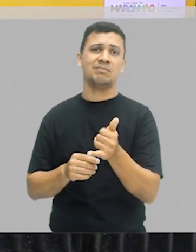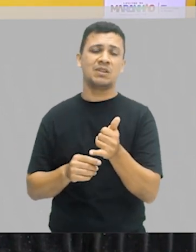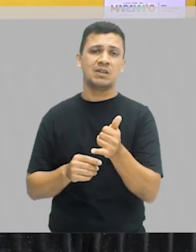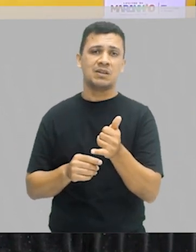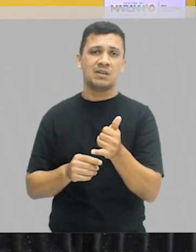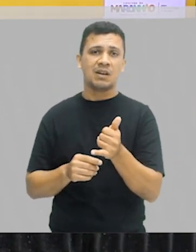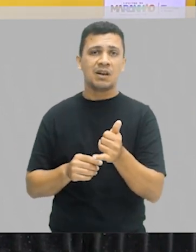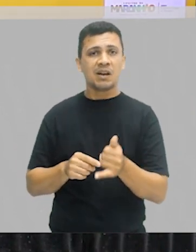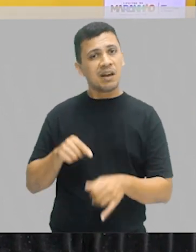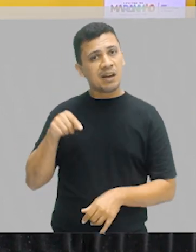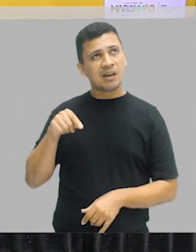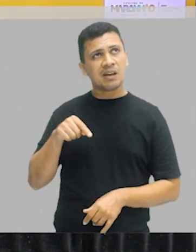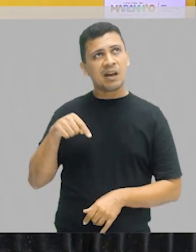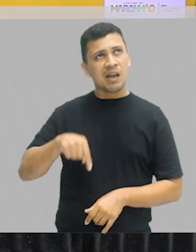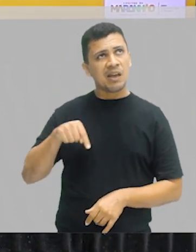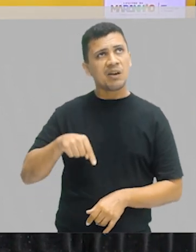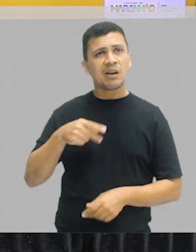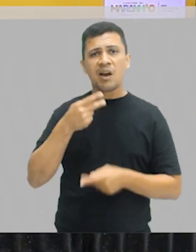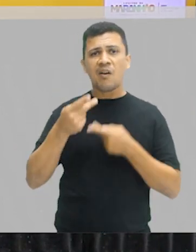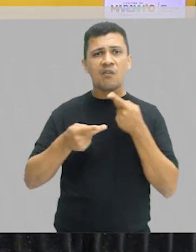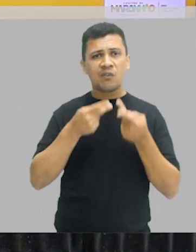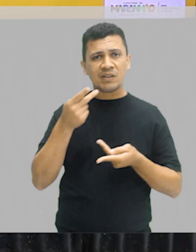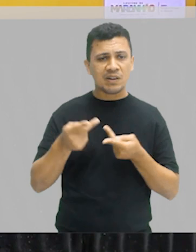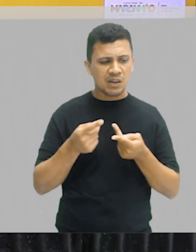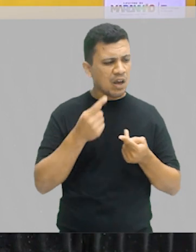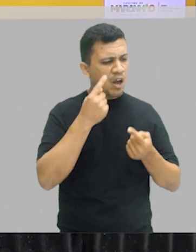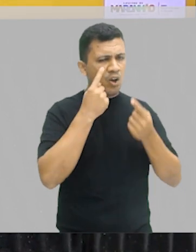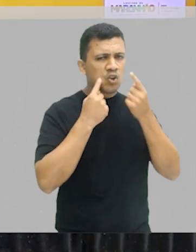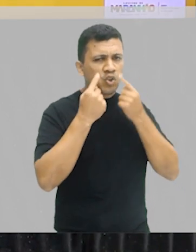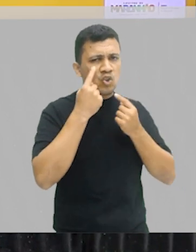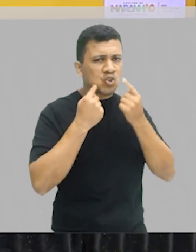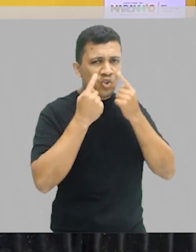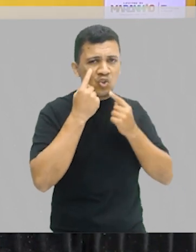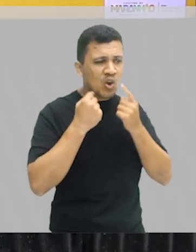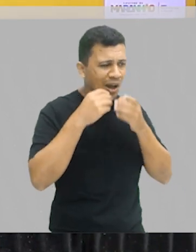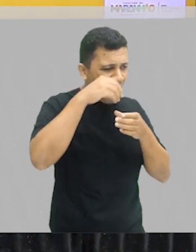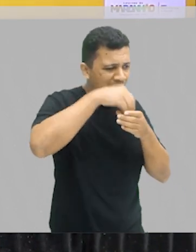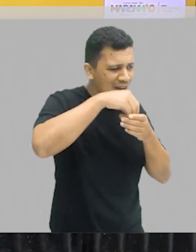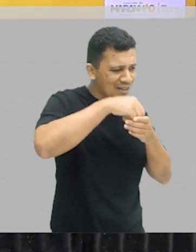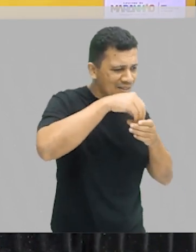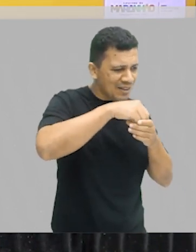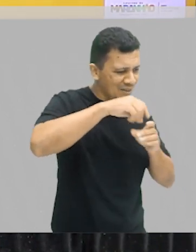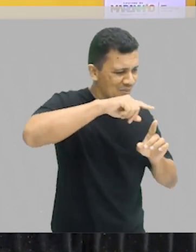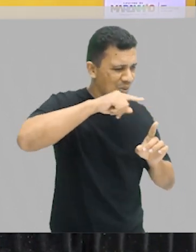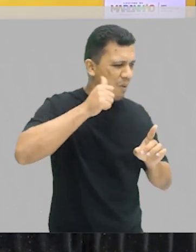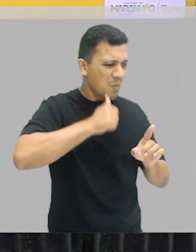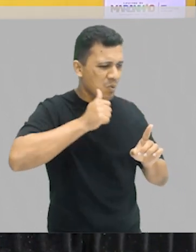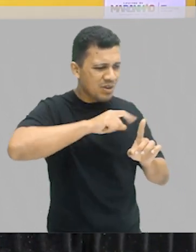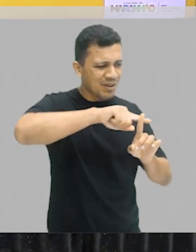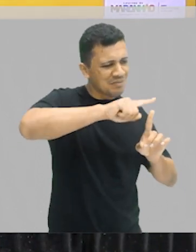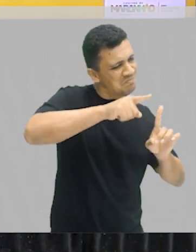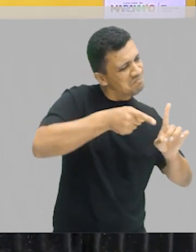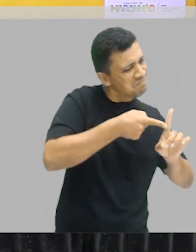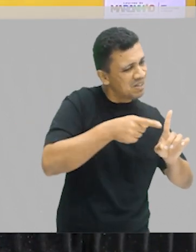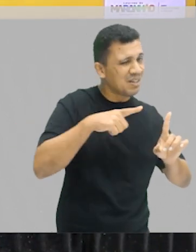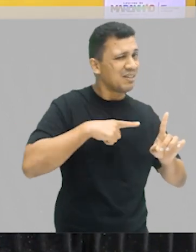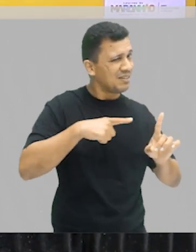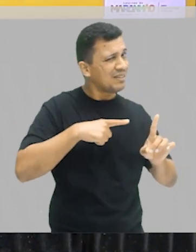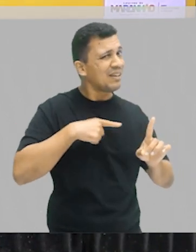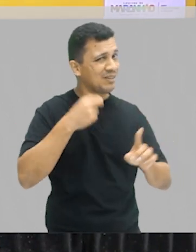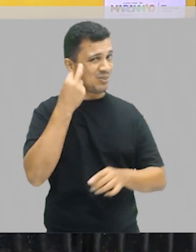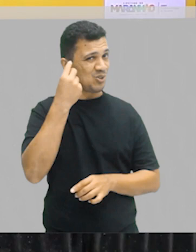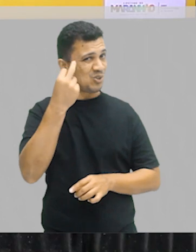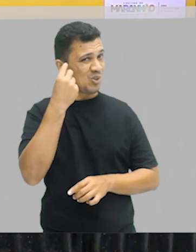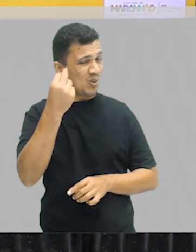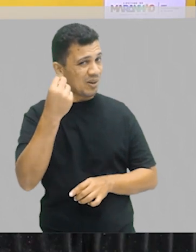Aquela observação que eu fiz a respeito de chorar na barriga, tem várias histórias de que o bebê chora na barriga e tal, da mãe,